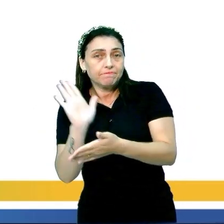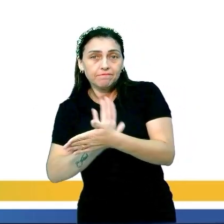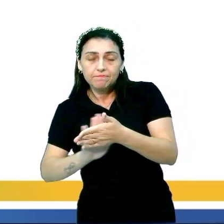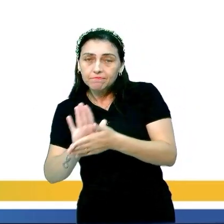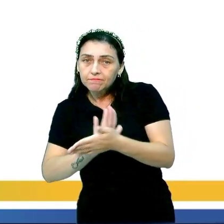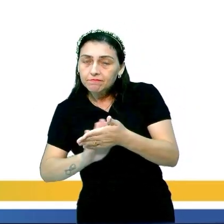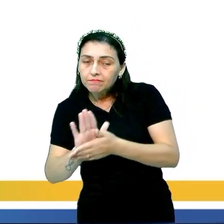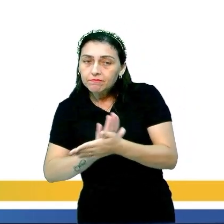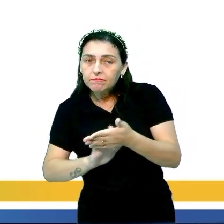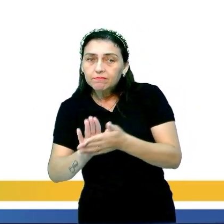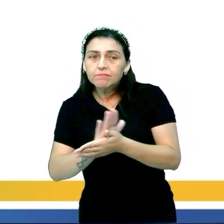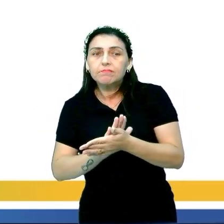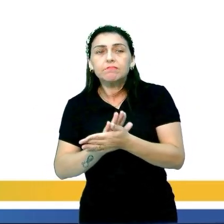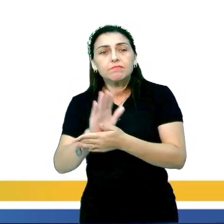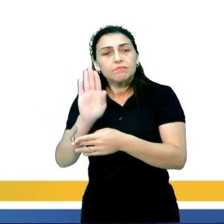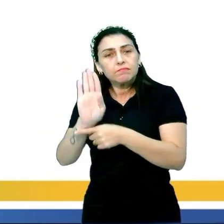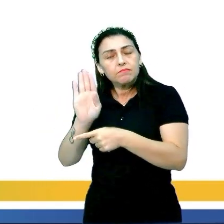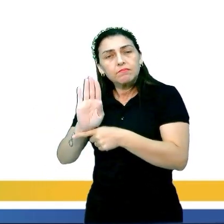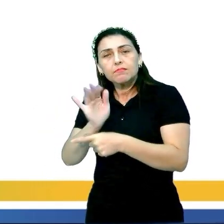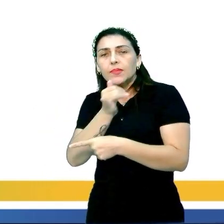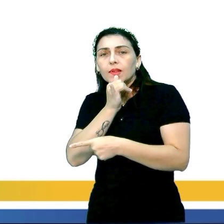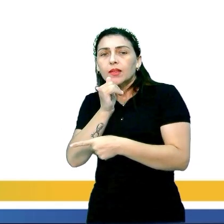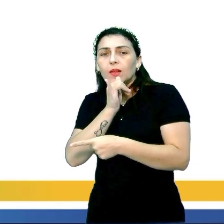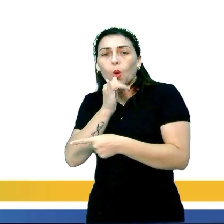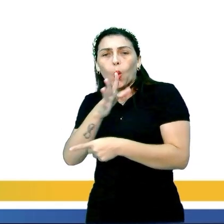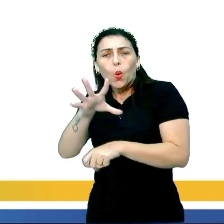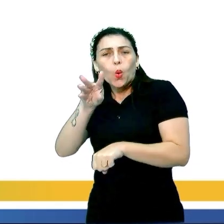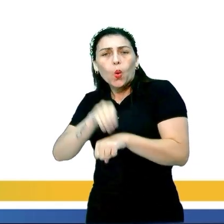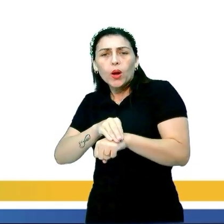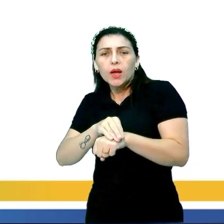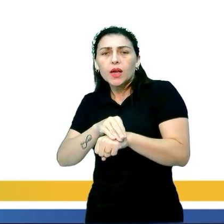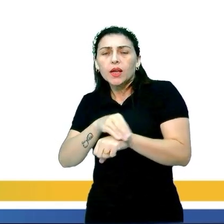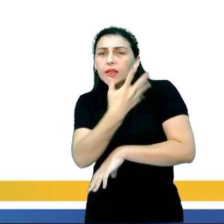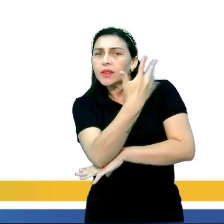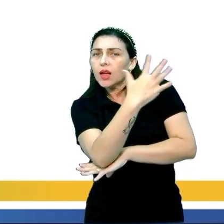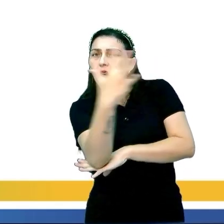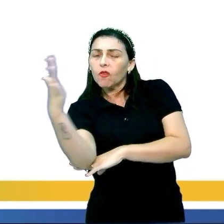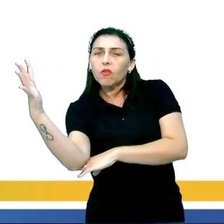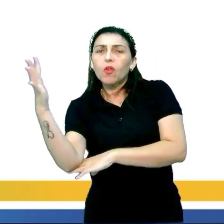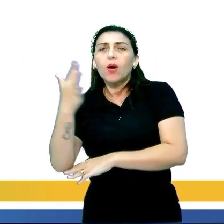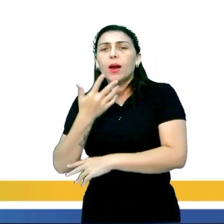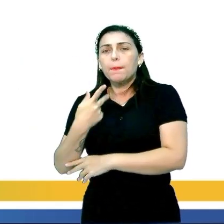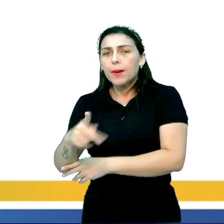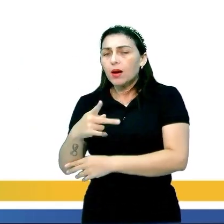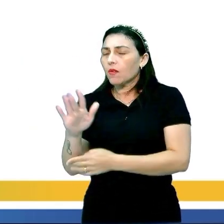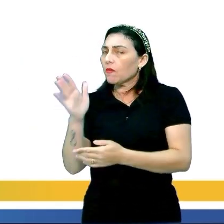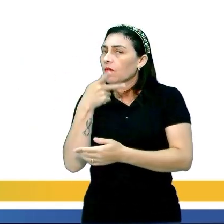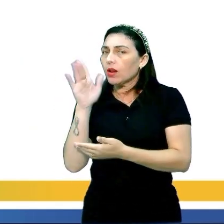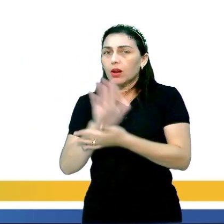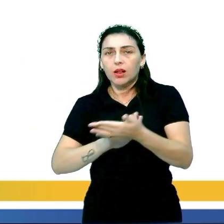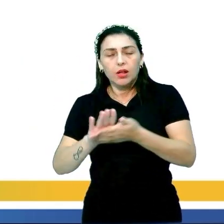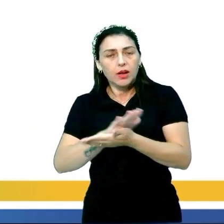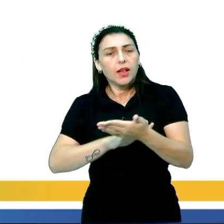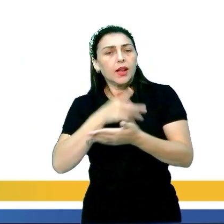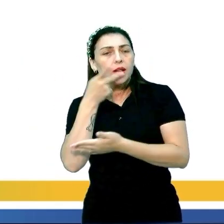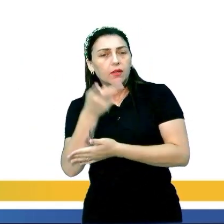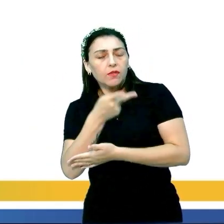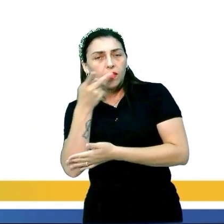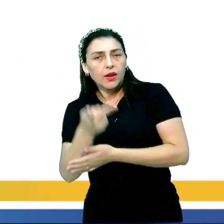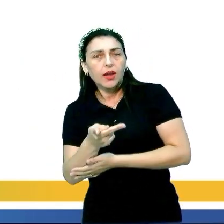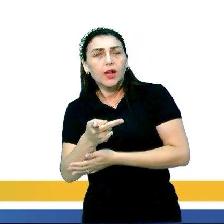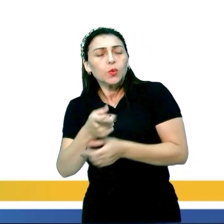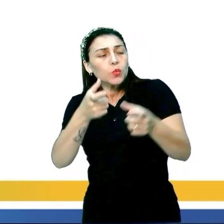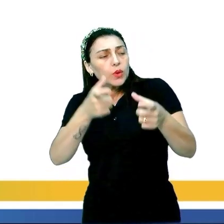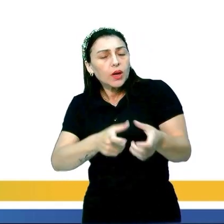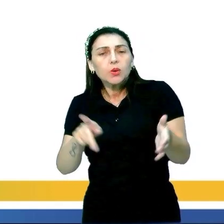não fala, né, na letra B, por exemplo, ali, amplo conhecimento da flora paraguaia. Ele não fala isso, né? Ele fala